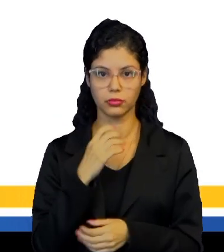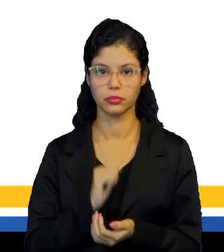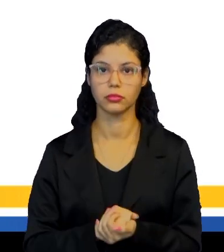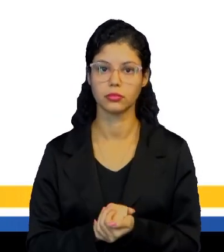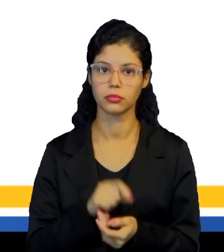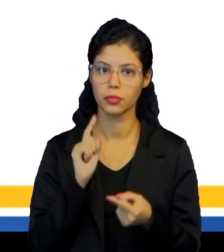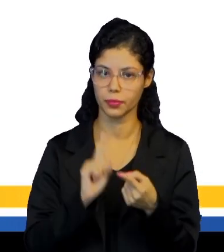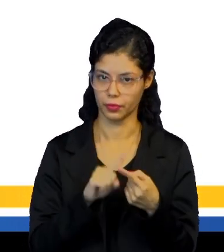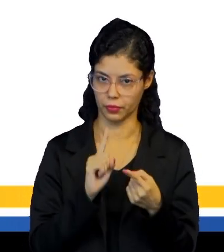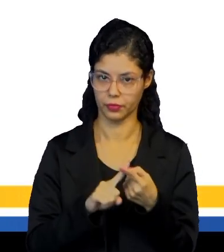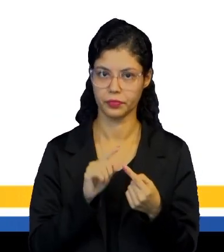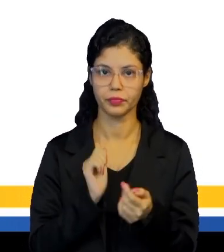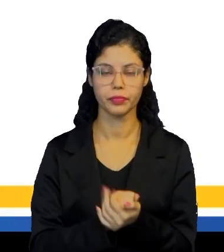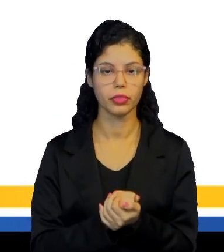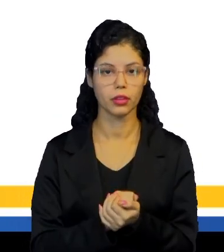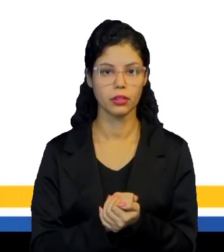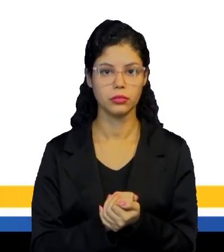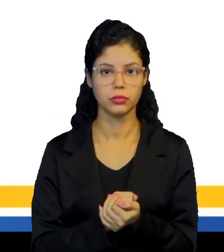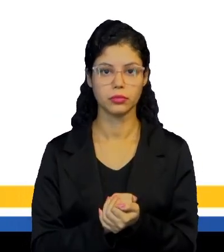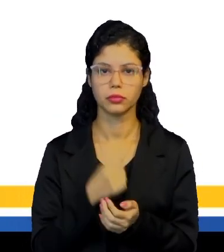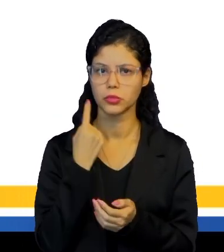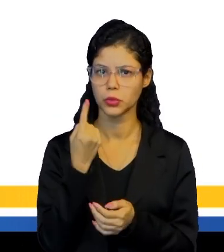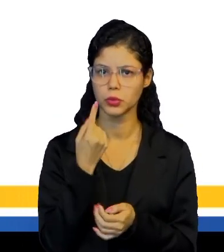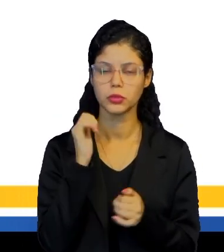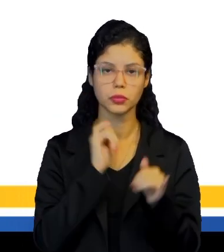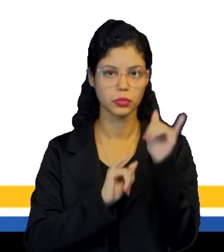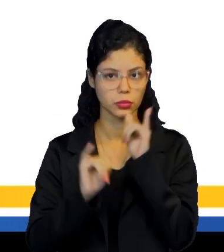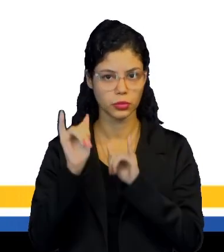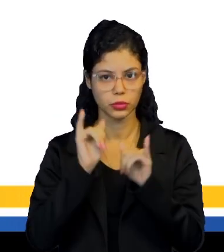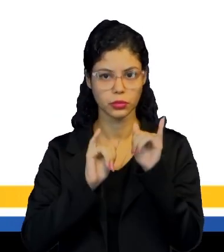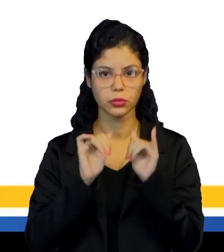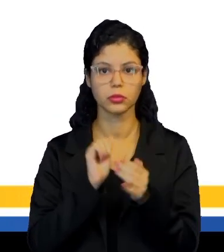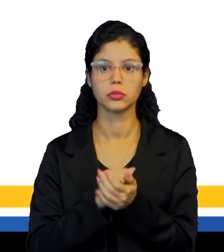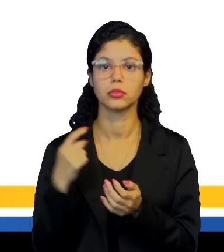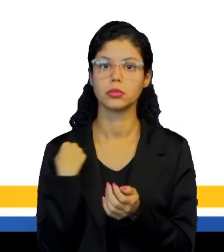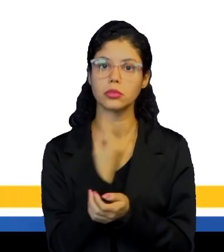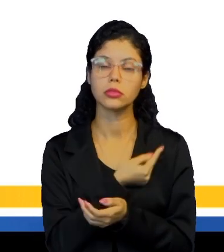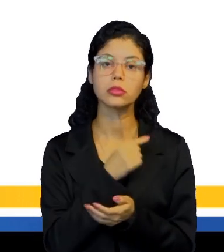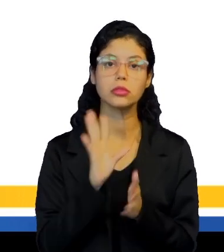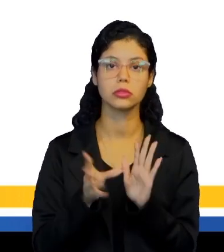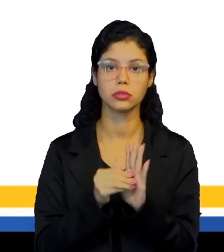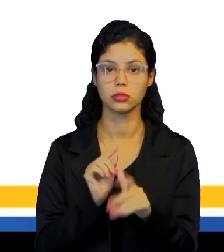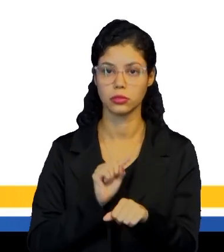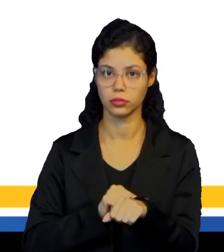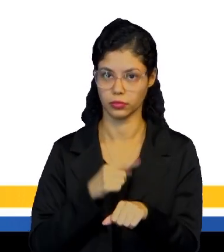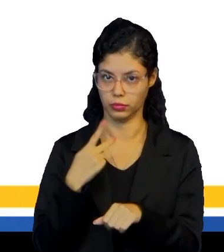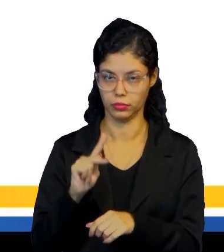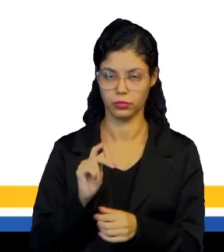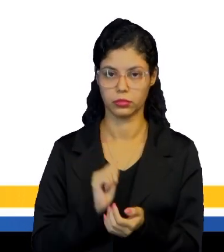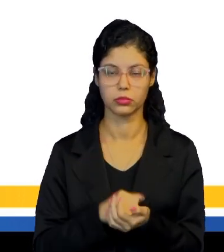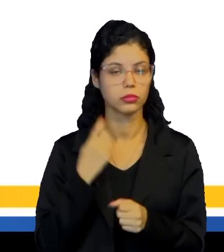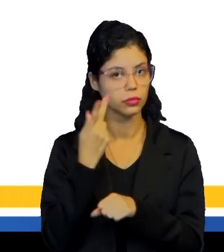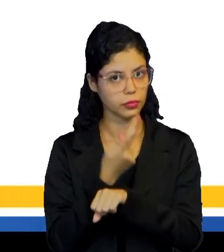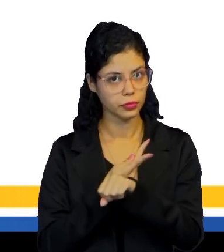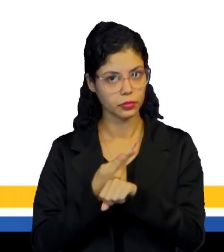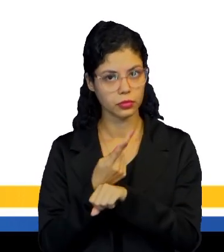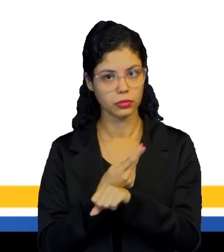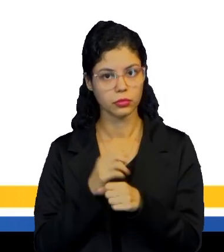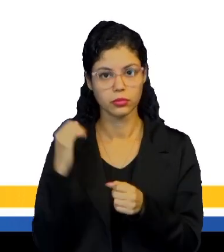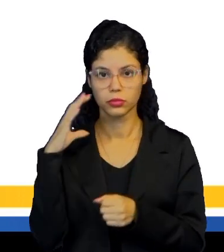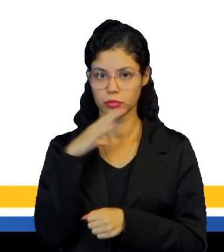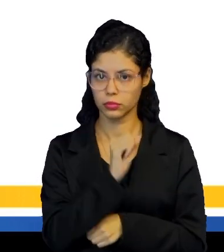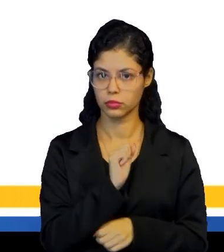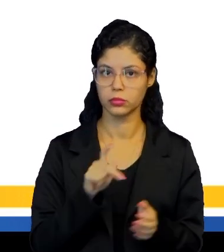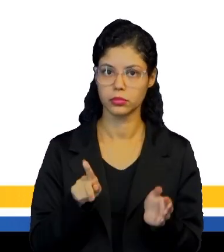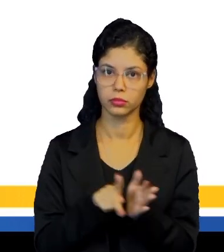o primeiro como a gente só tem uma informação a gente vai colocar o tempo dele e procurar a